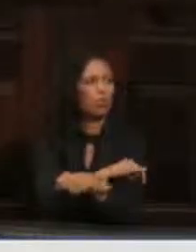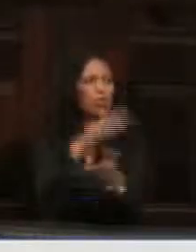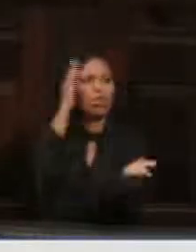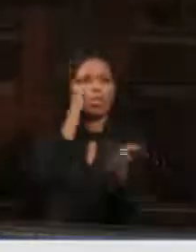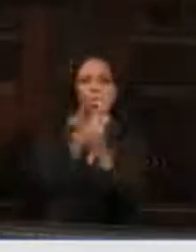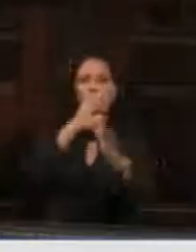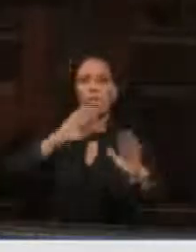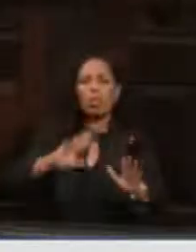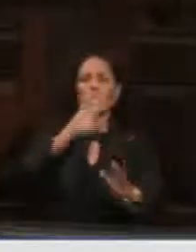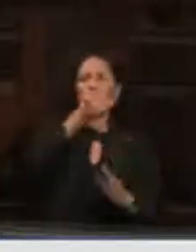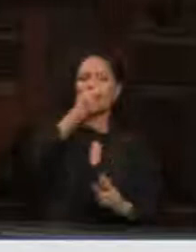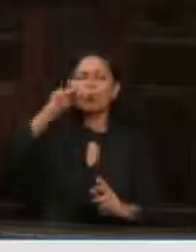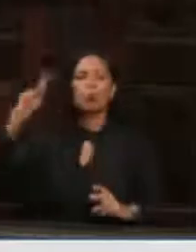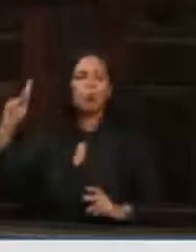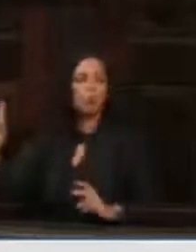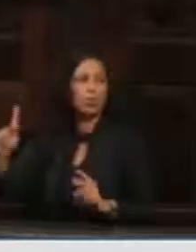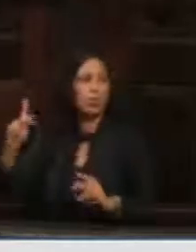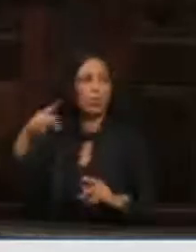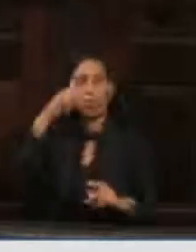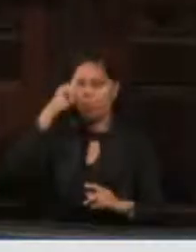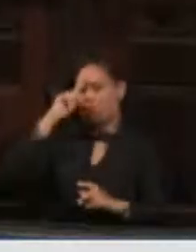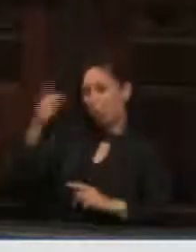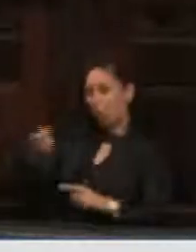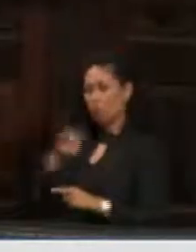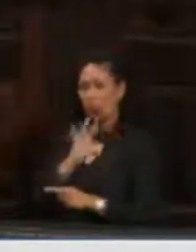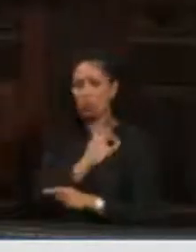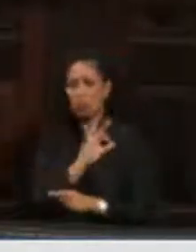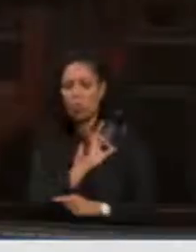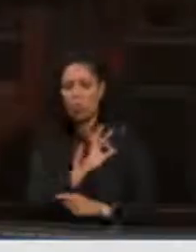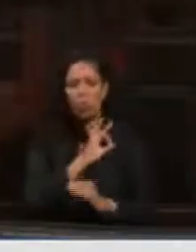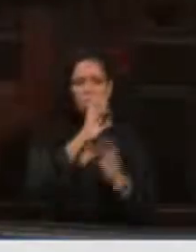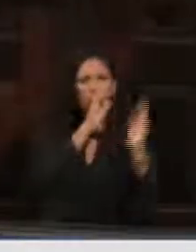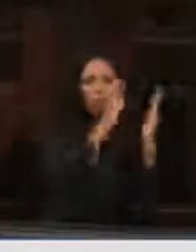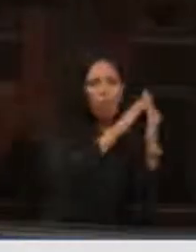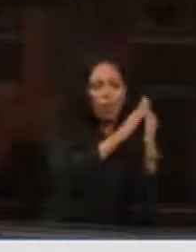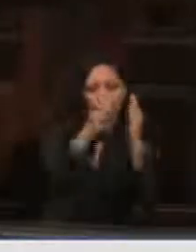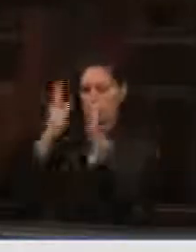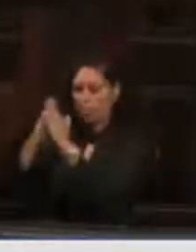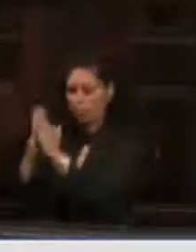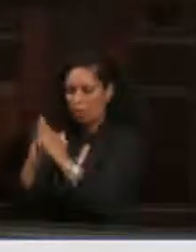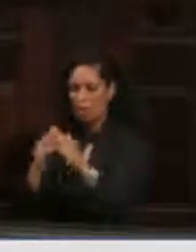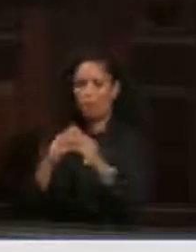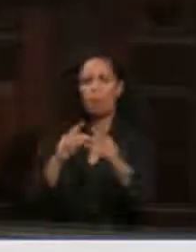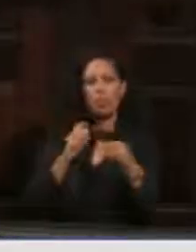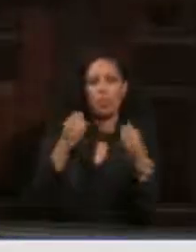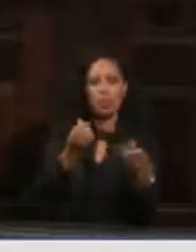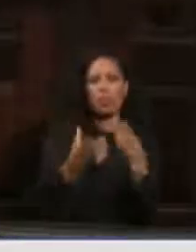das UPPs, enviar os policiais aos seus batalhões para dar segurança